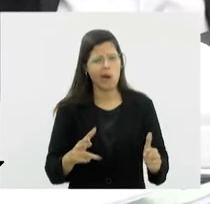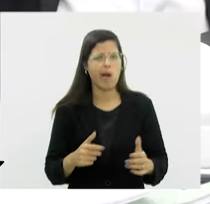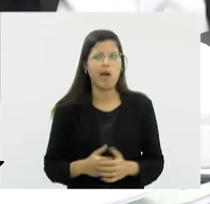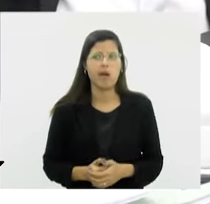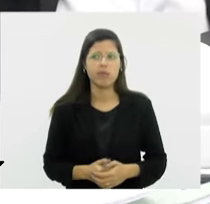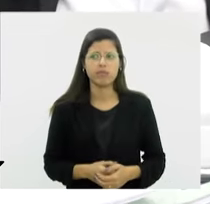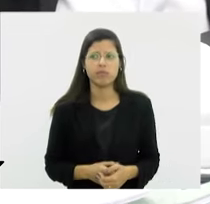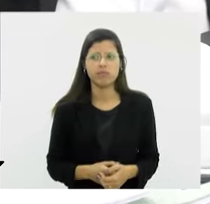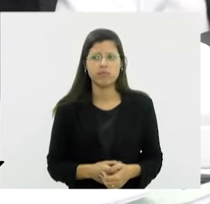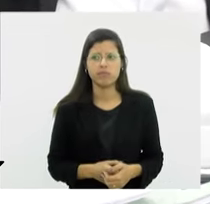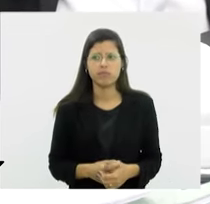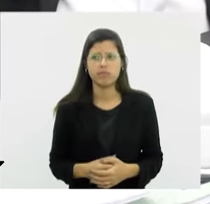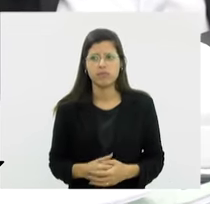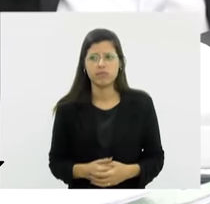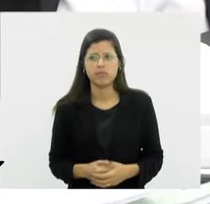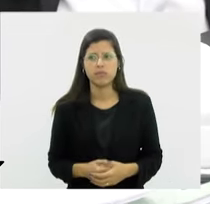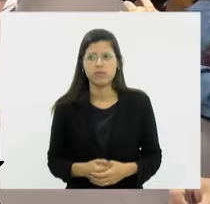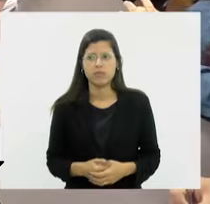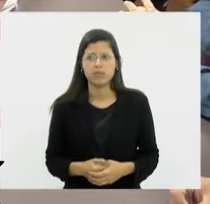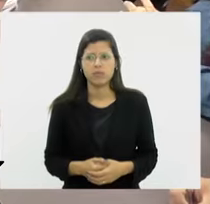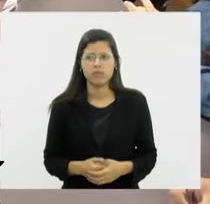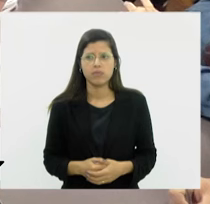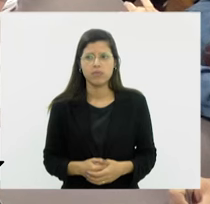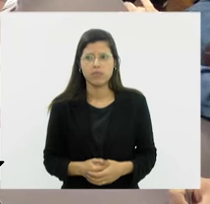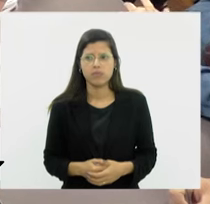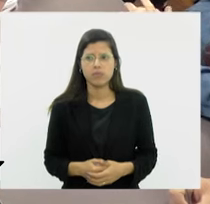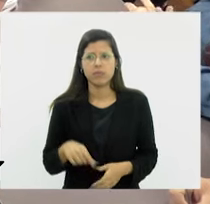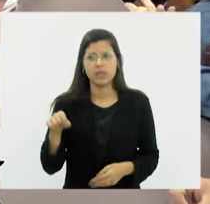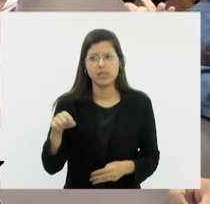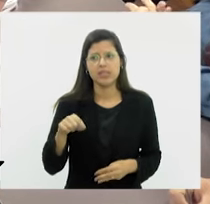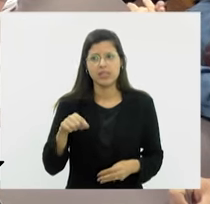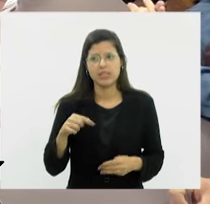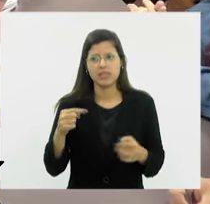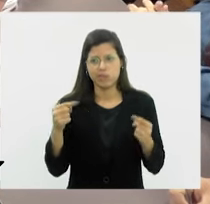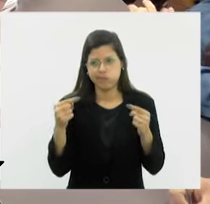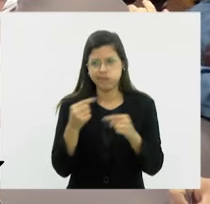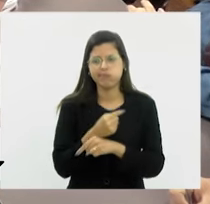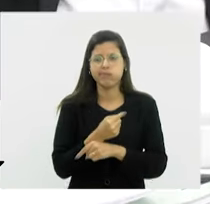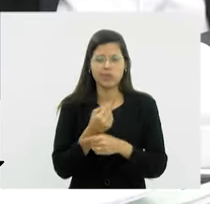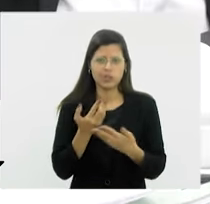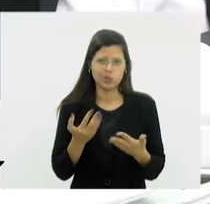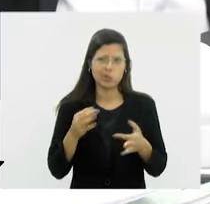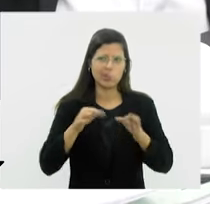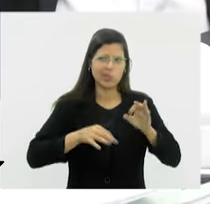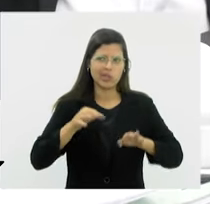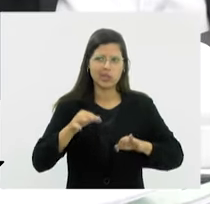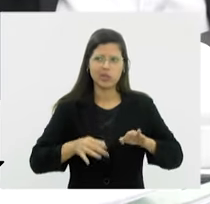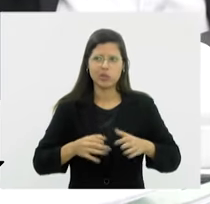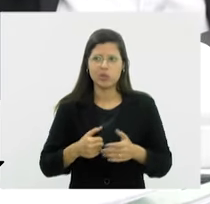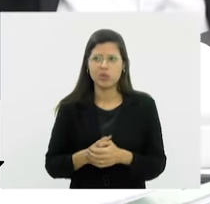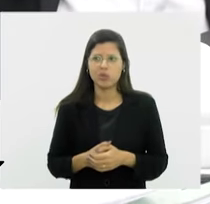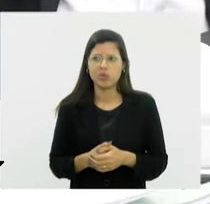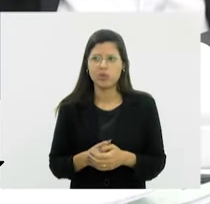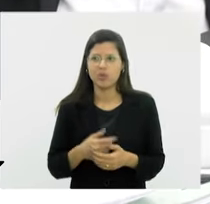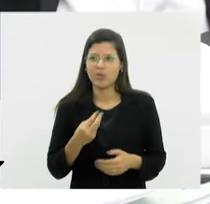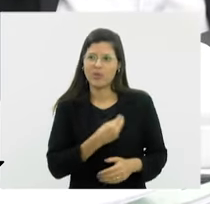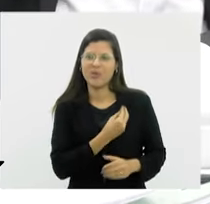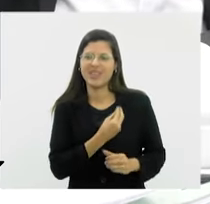seria... Nesse caso, seria injurídico. Né? Sim, é nesse caso. O meu voto é injurídico. Não existe